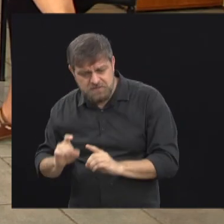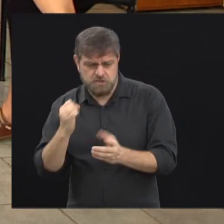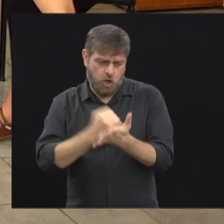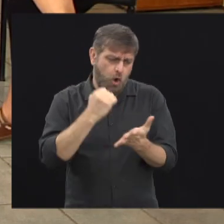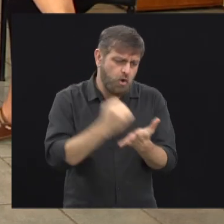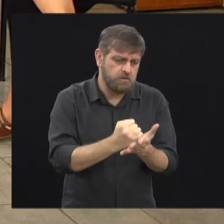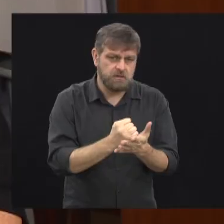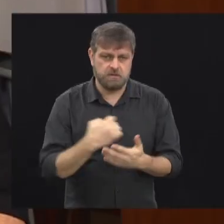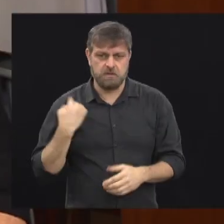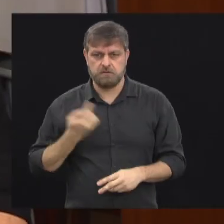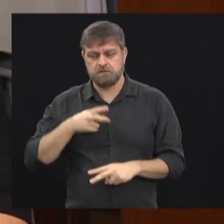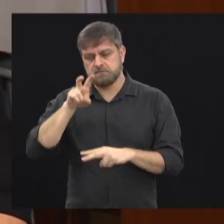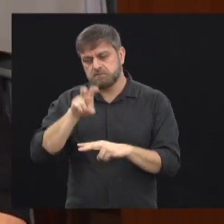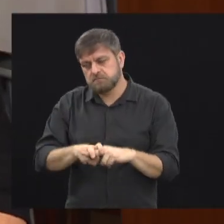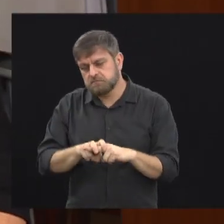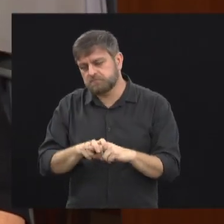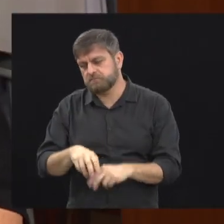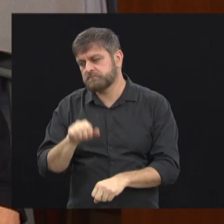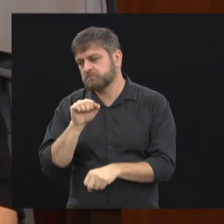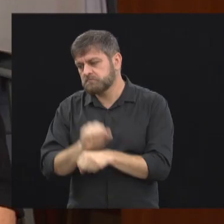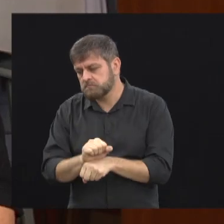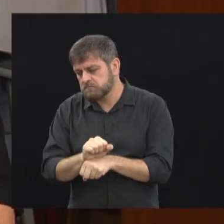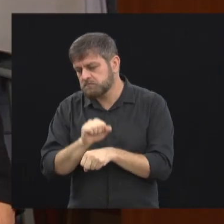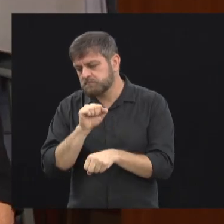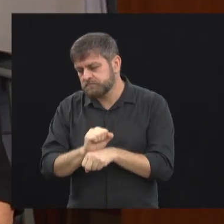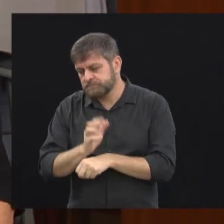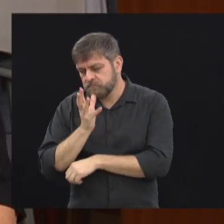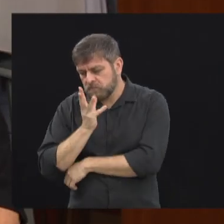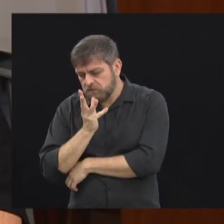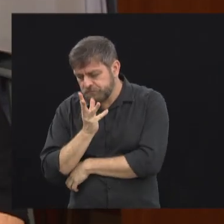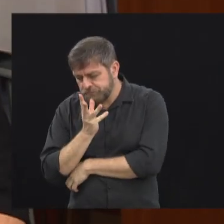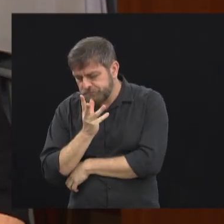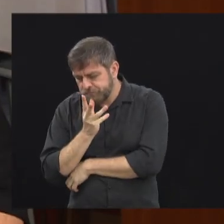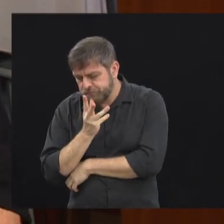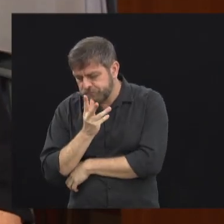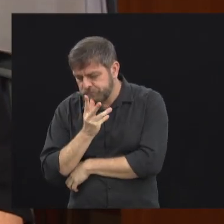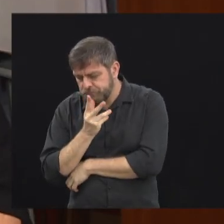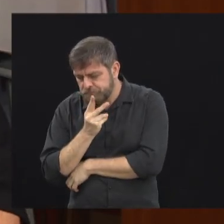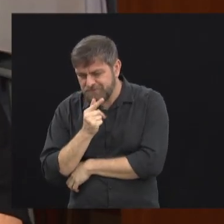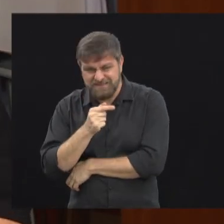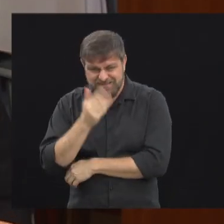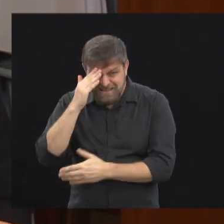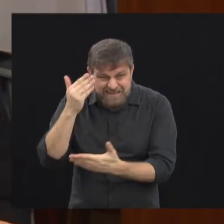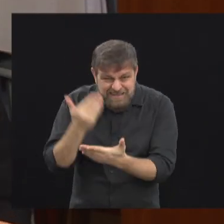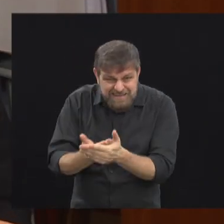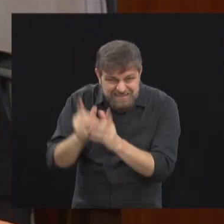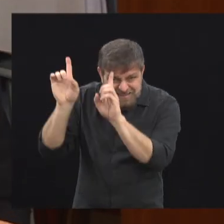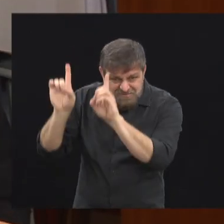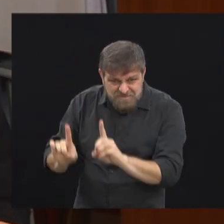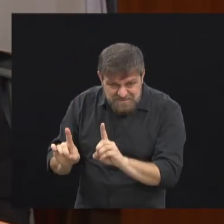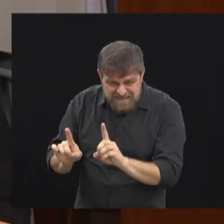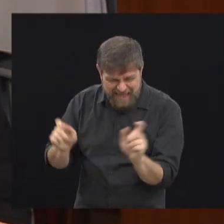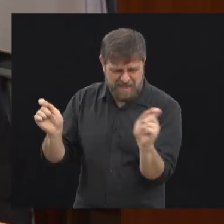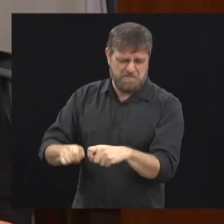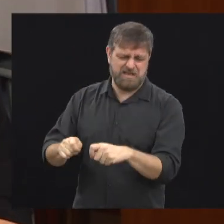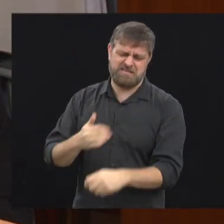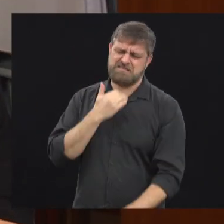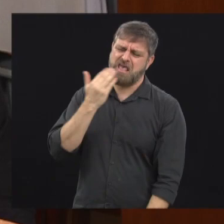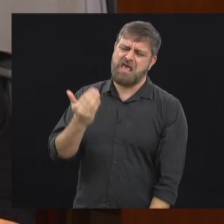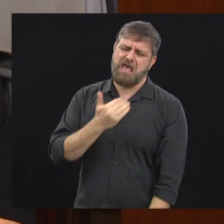ficávamos muitas vezes esperando ser atendidas, porque quem acreditava nas pessoas com